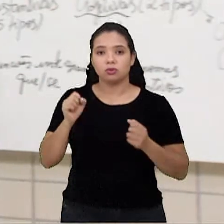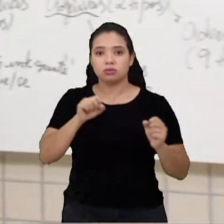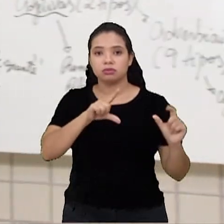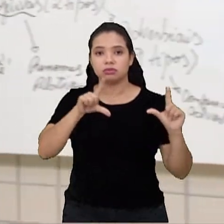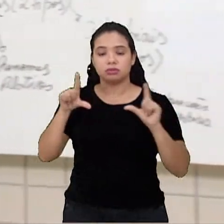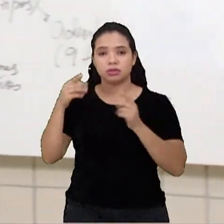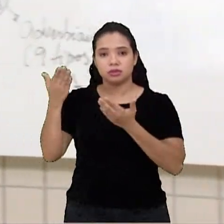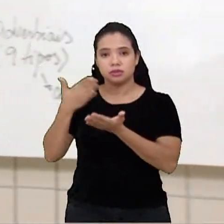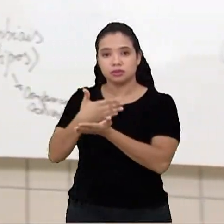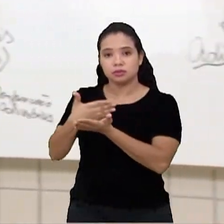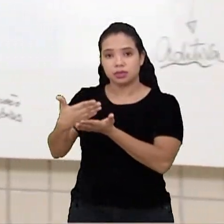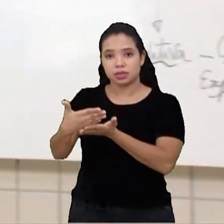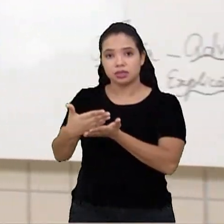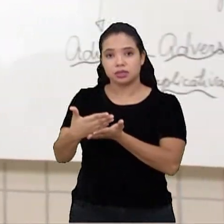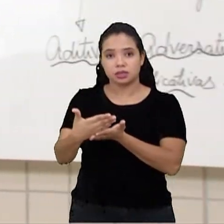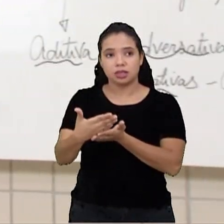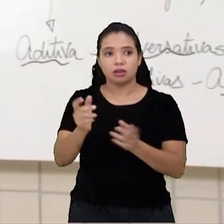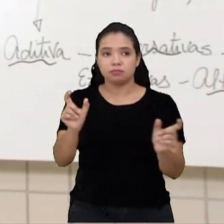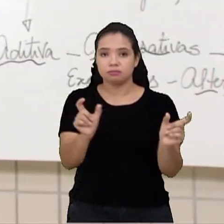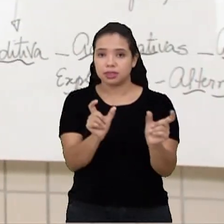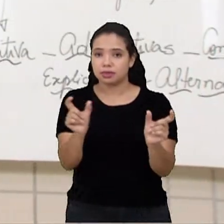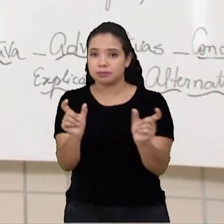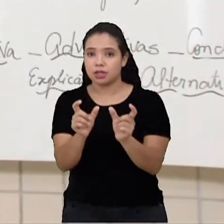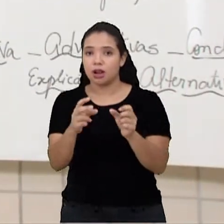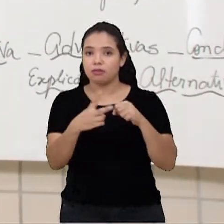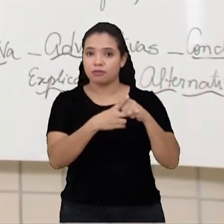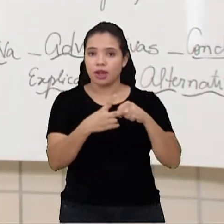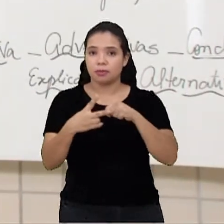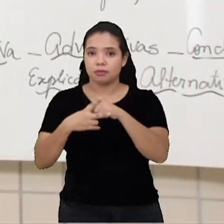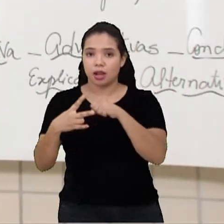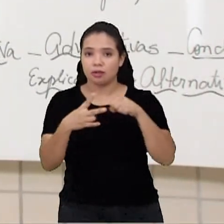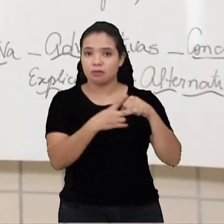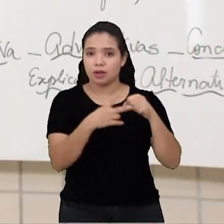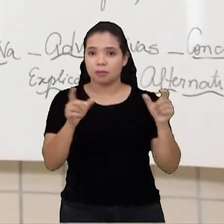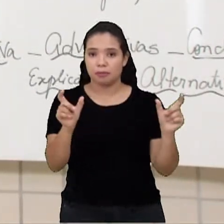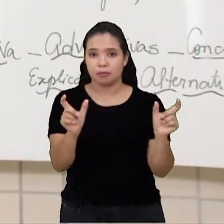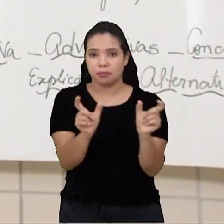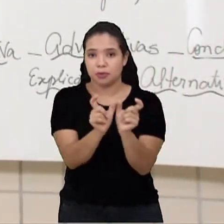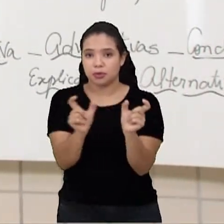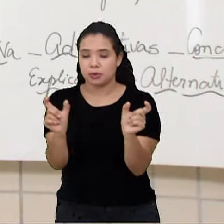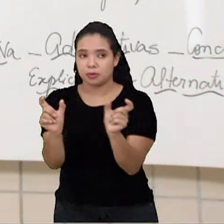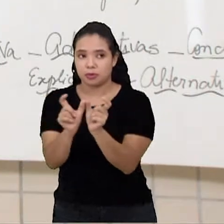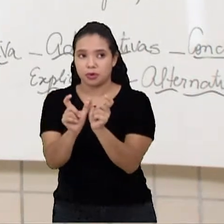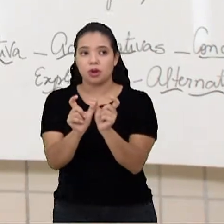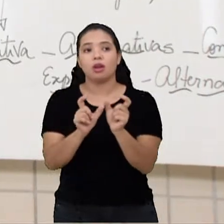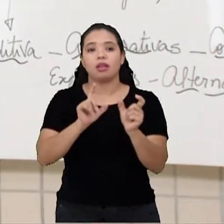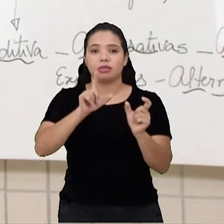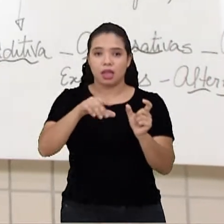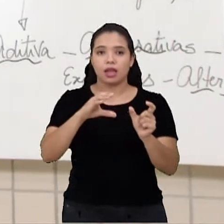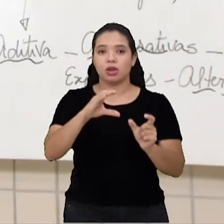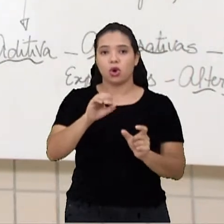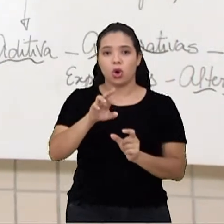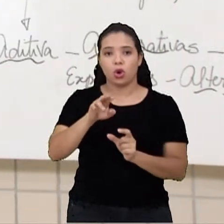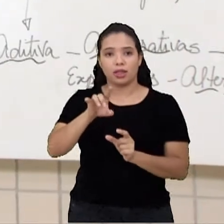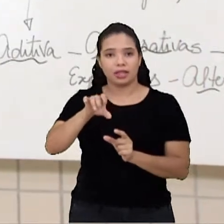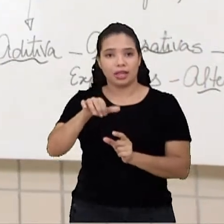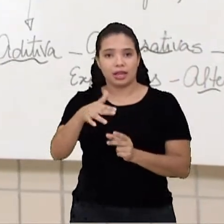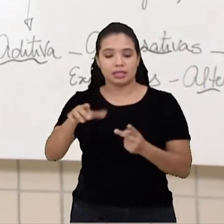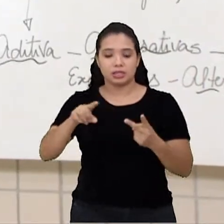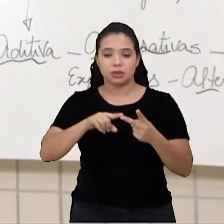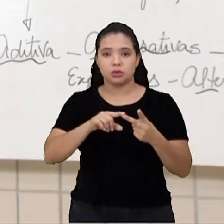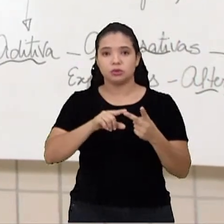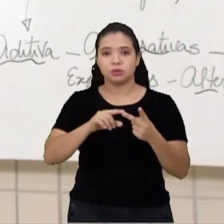agora, vamos trabalhar período composto. Nós vamos trabalhar o período composto por coordenação e por